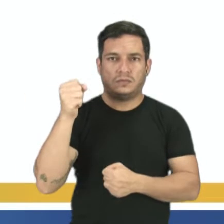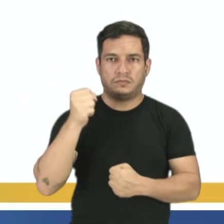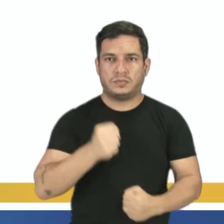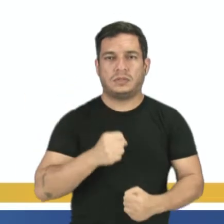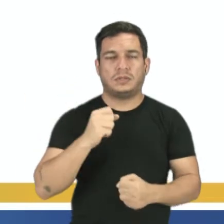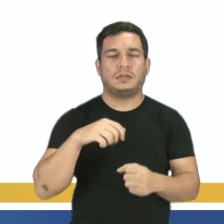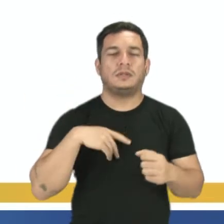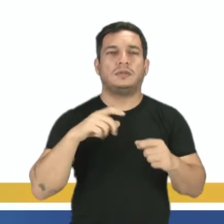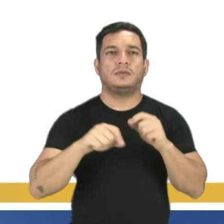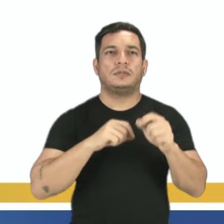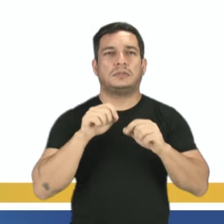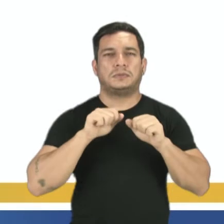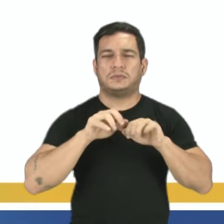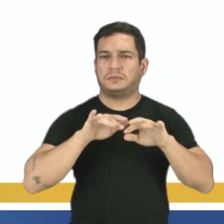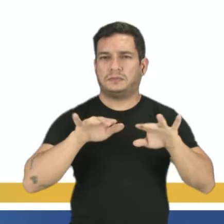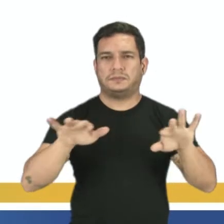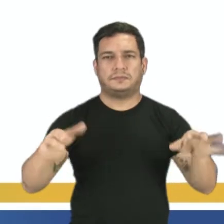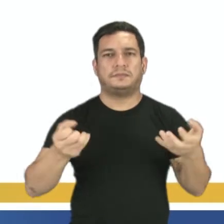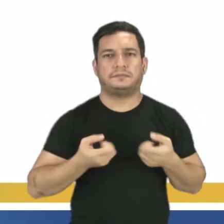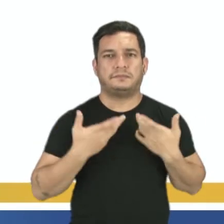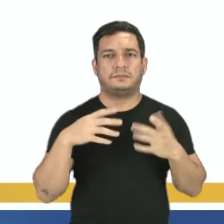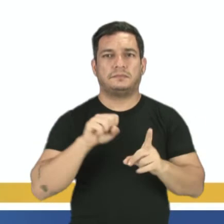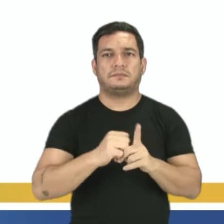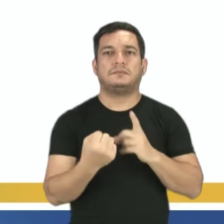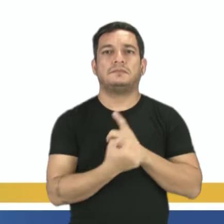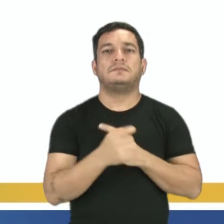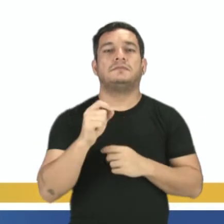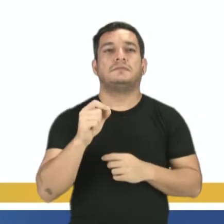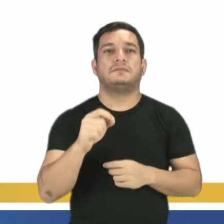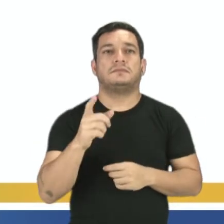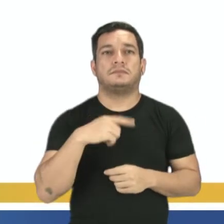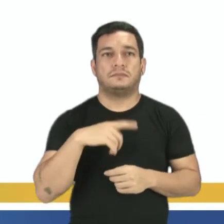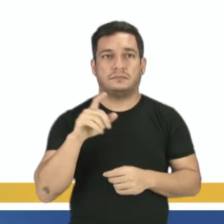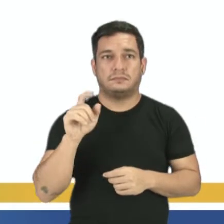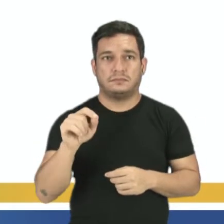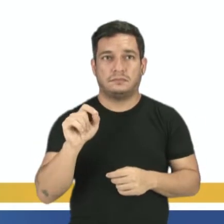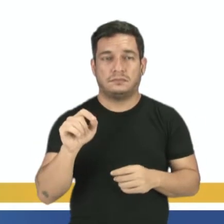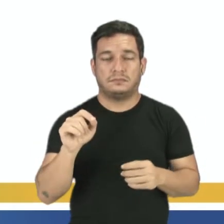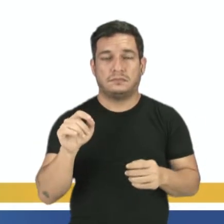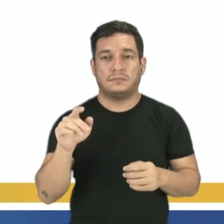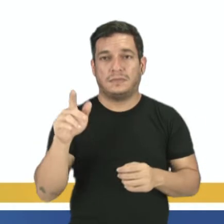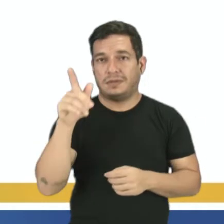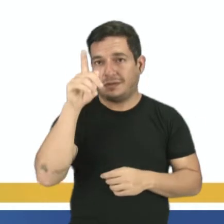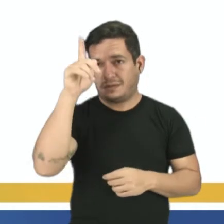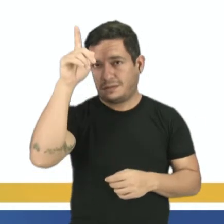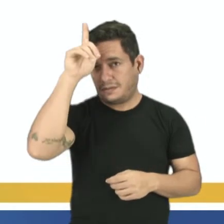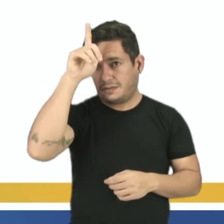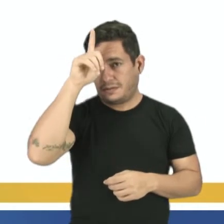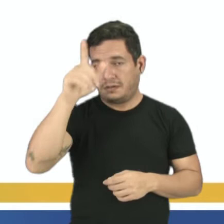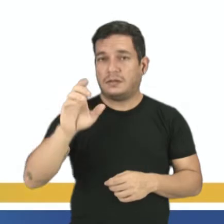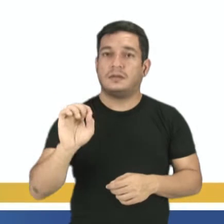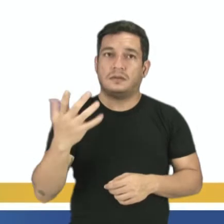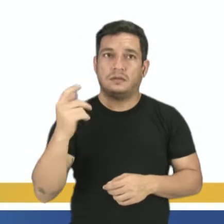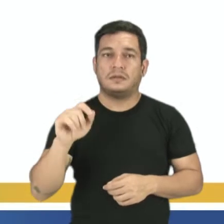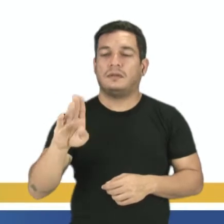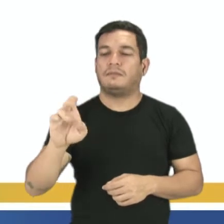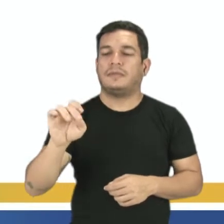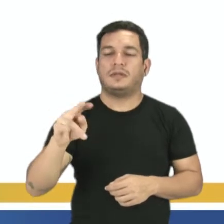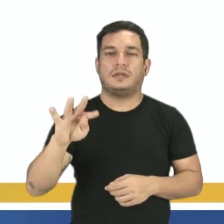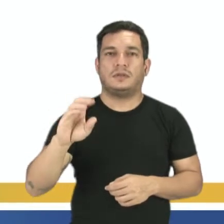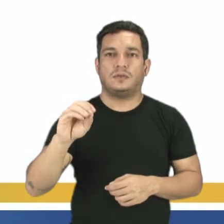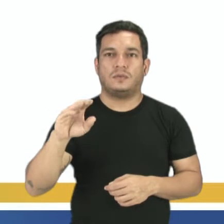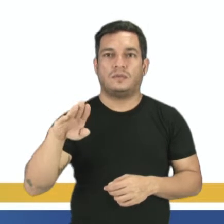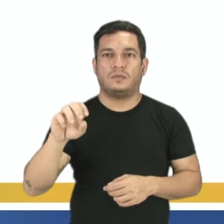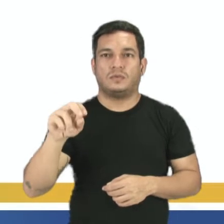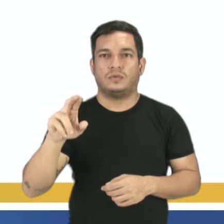dissolve todo tipo de manifestação social que venha a ser partidária na Alemanha, assim aconteceu também com Benito